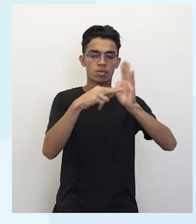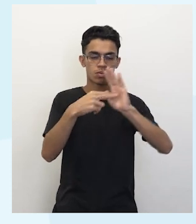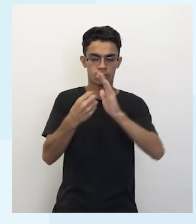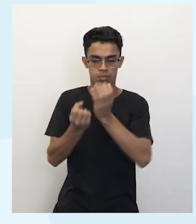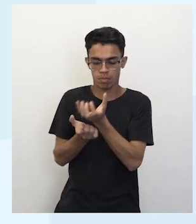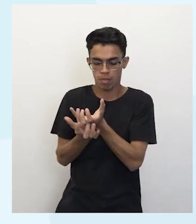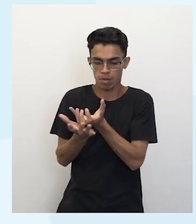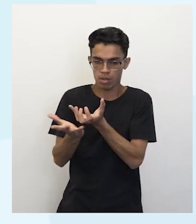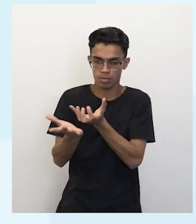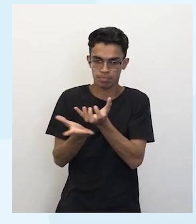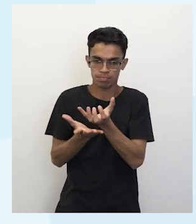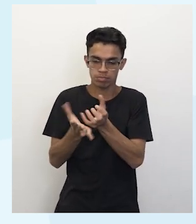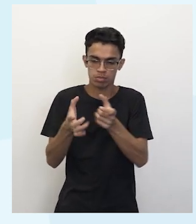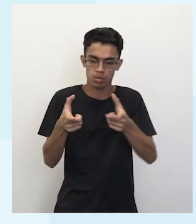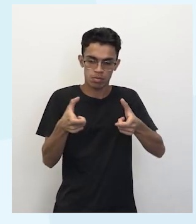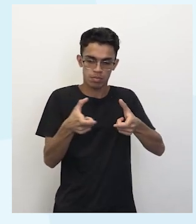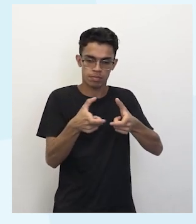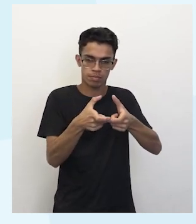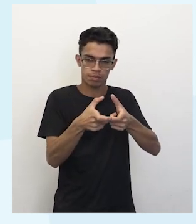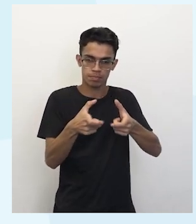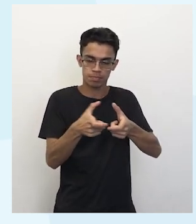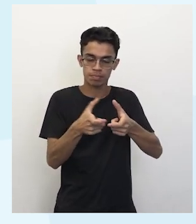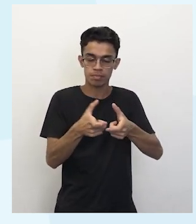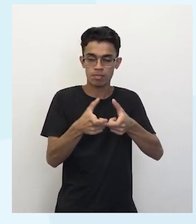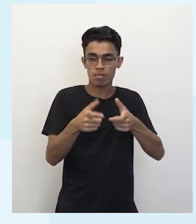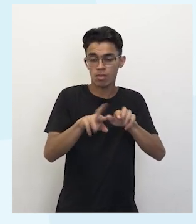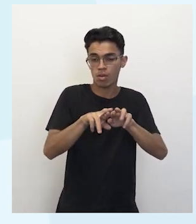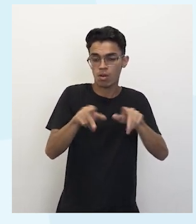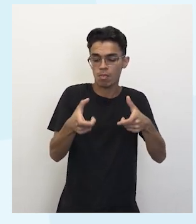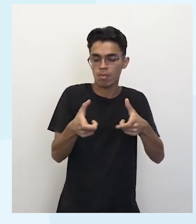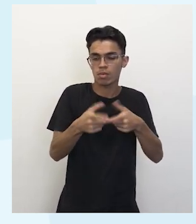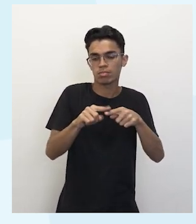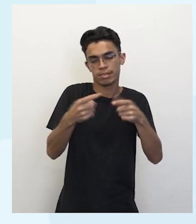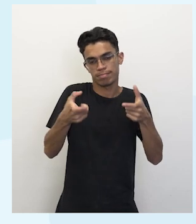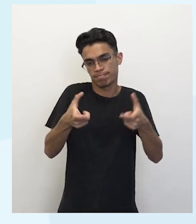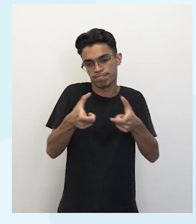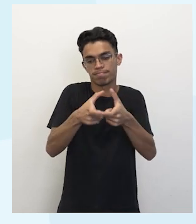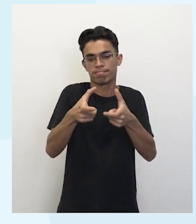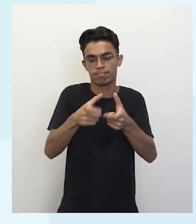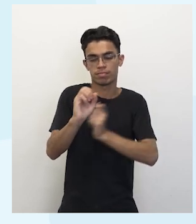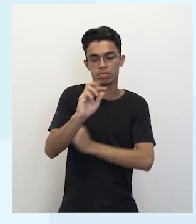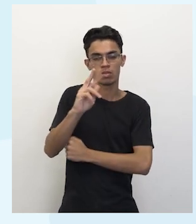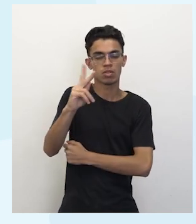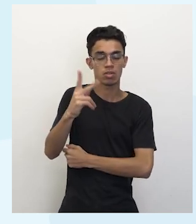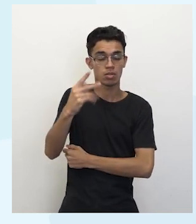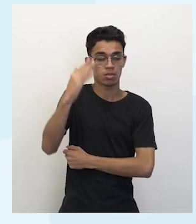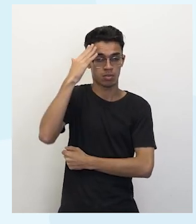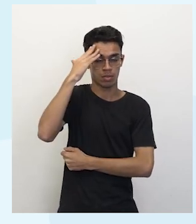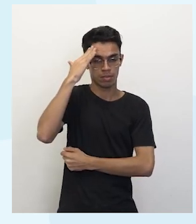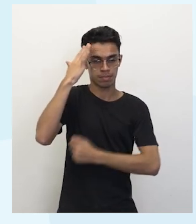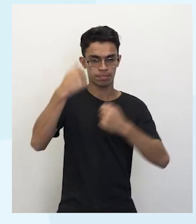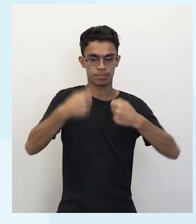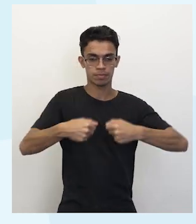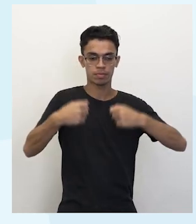o menor de todos, tá? É pouca diferença, mas é o menor. Tudo bem? Então essa é a primeira coisa que a gente precisa saber. Tá